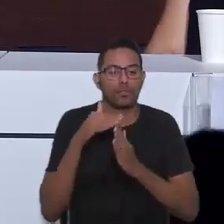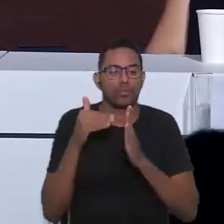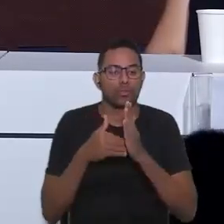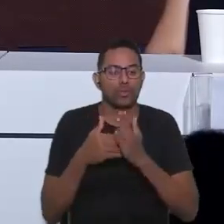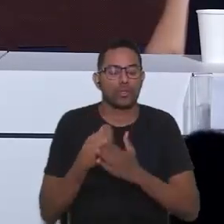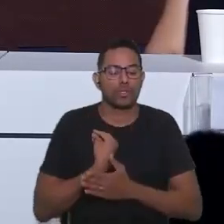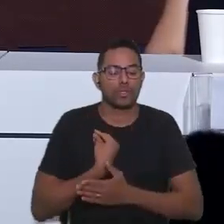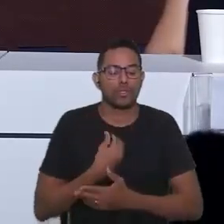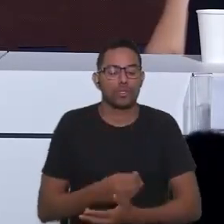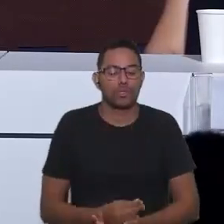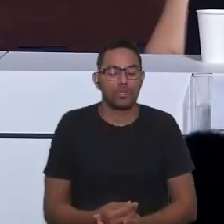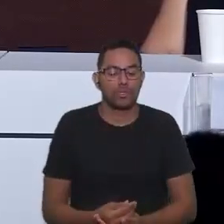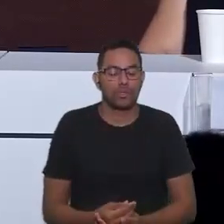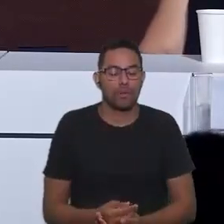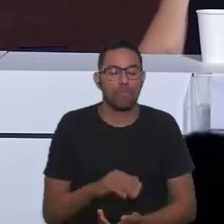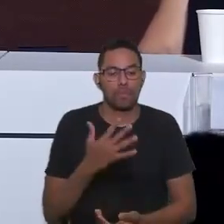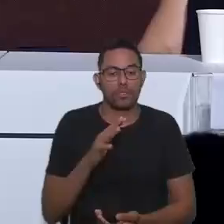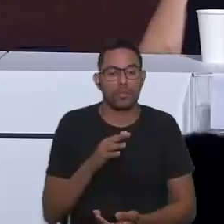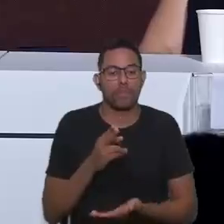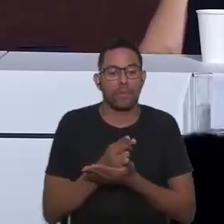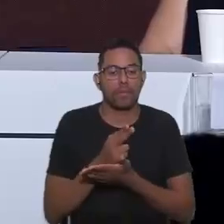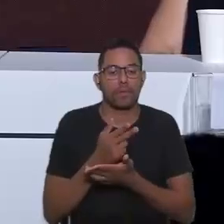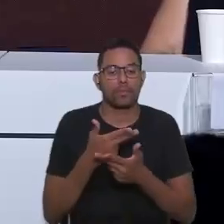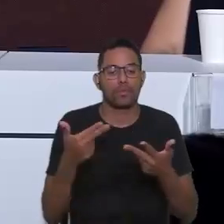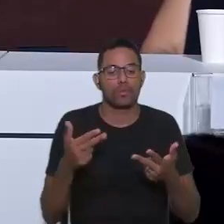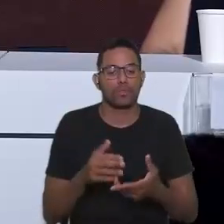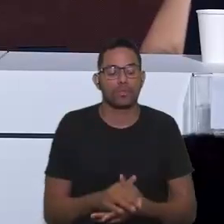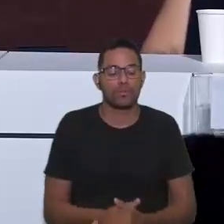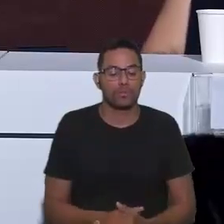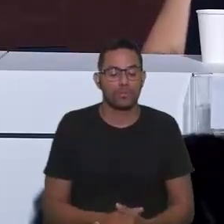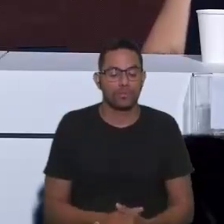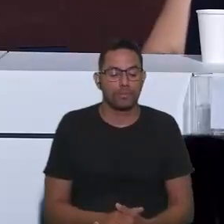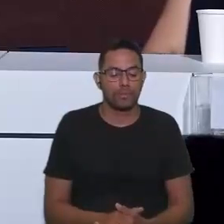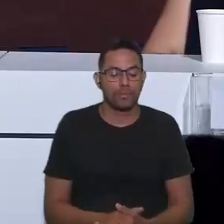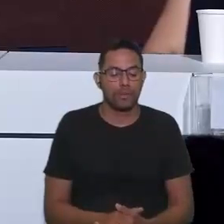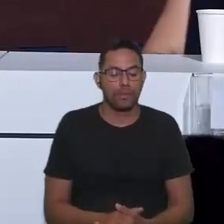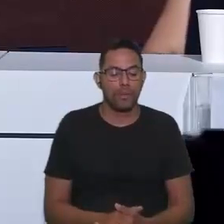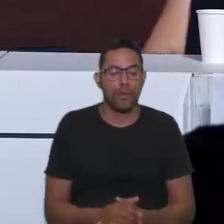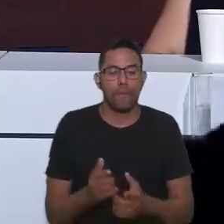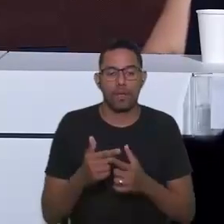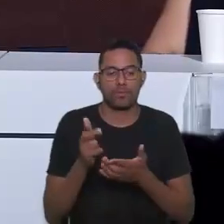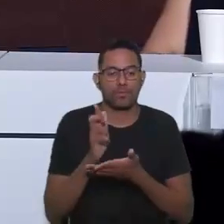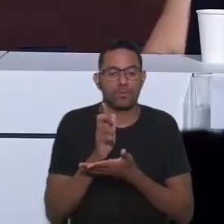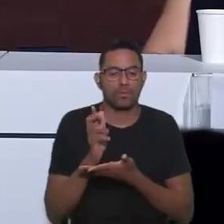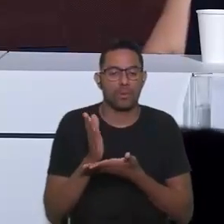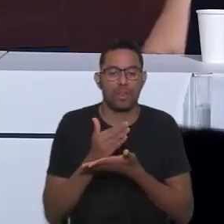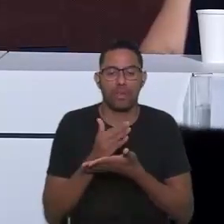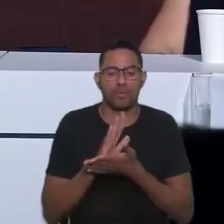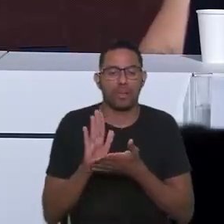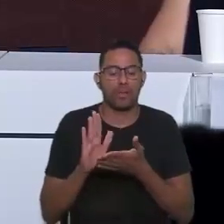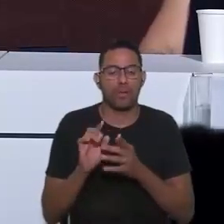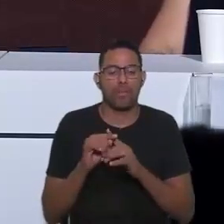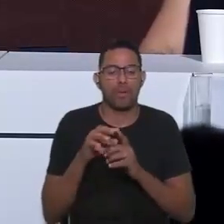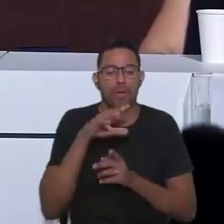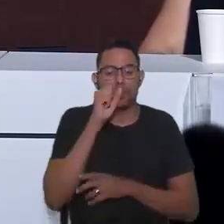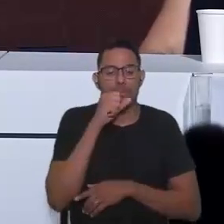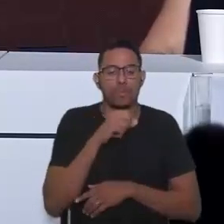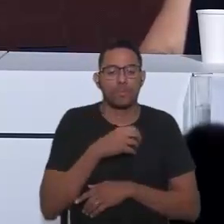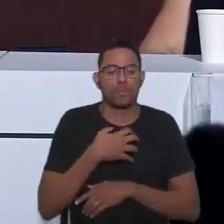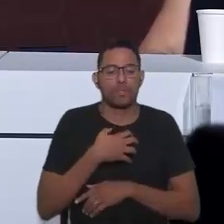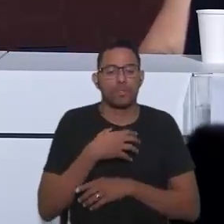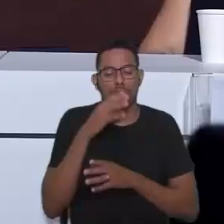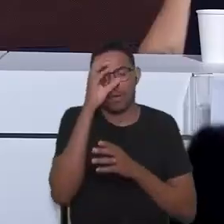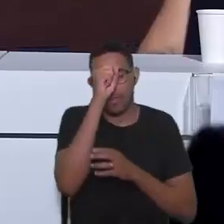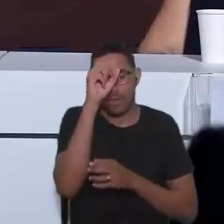eles existem em torno de uma mesma coisa, mas não foi um livro, foi assim um modo de respirar, um modo